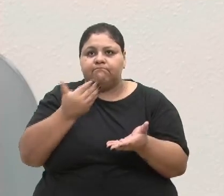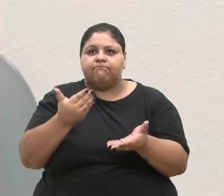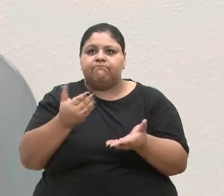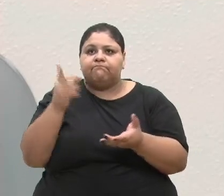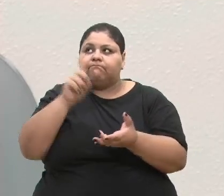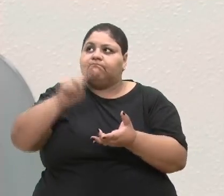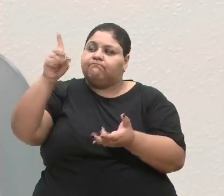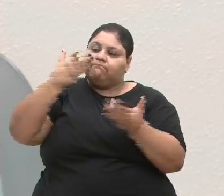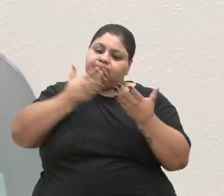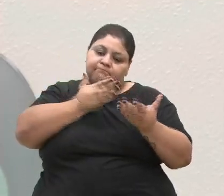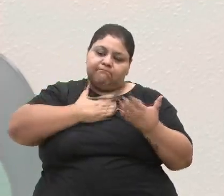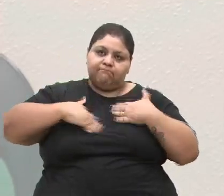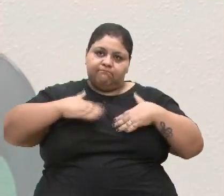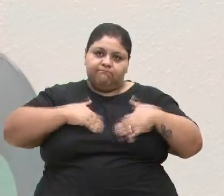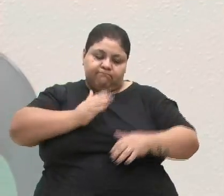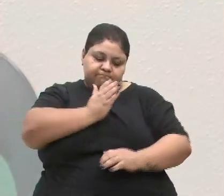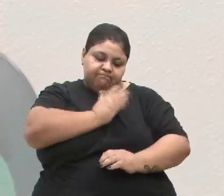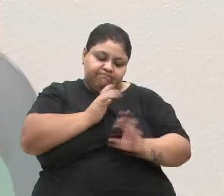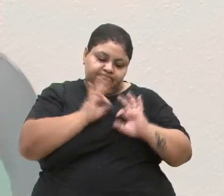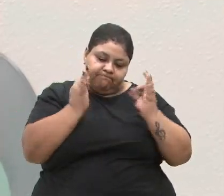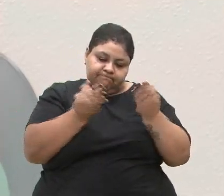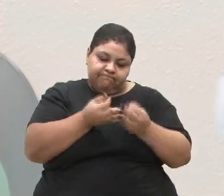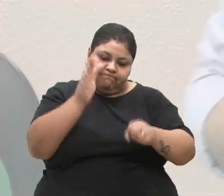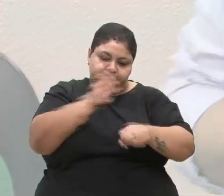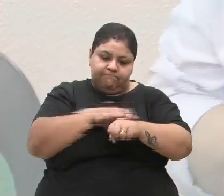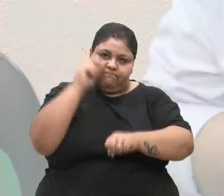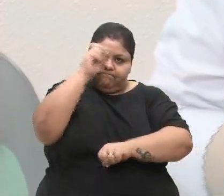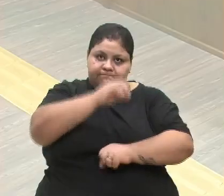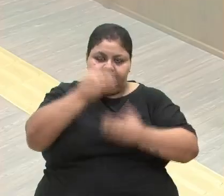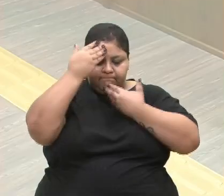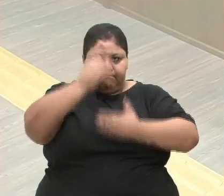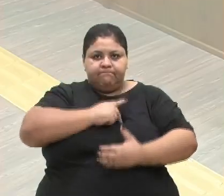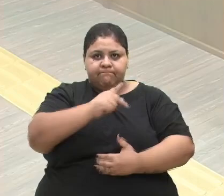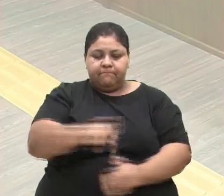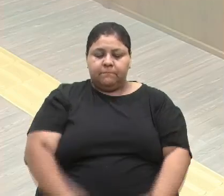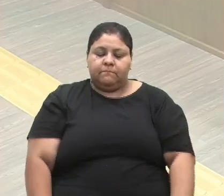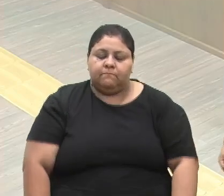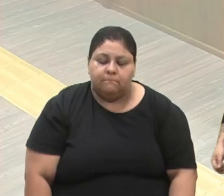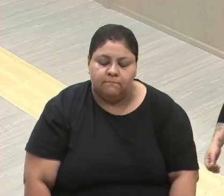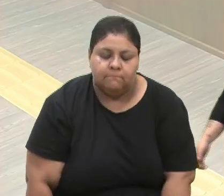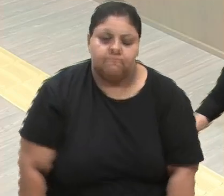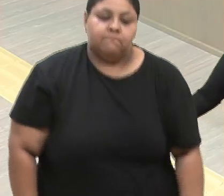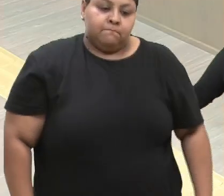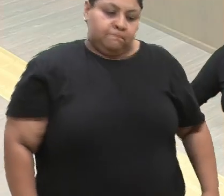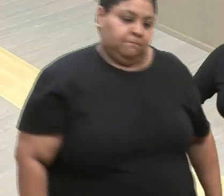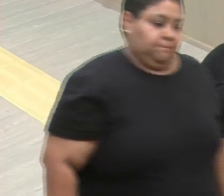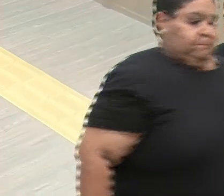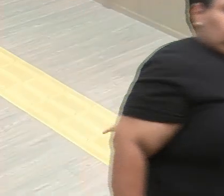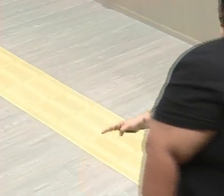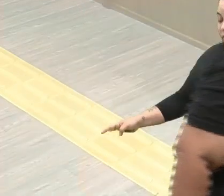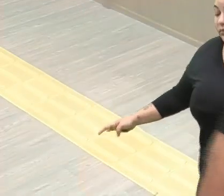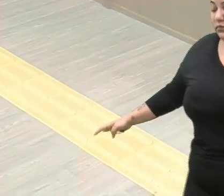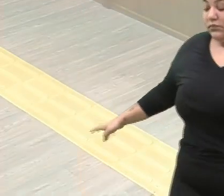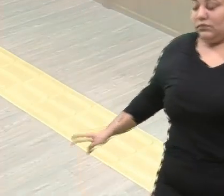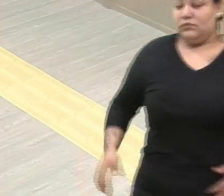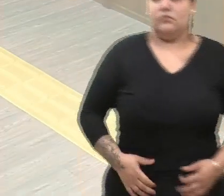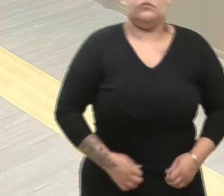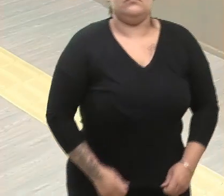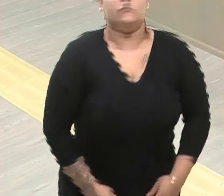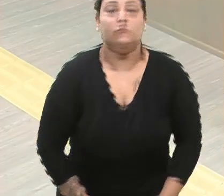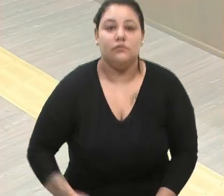o coração dos familiares nesse momento tão difícil. Obrigado, senhor presidente. Com a palavra, vereador Zé D'Ambrós.